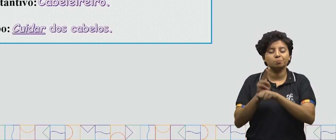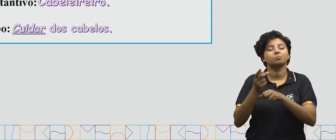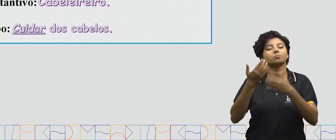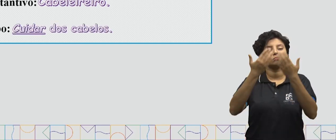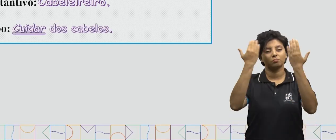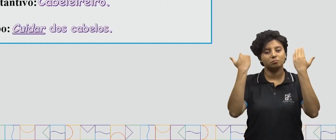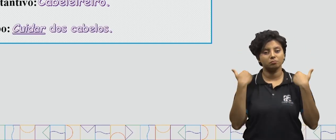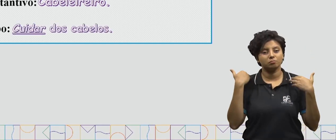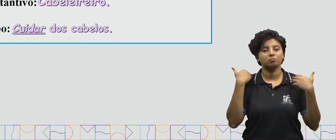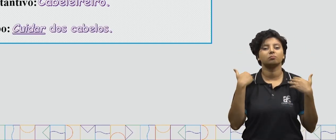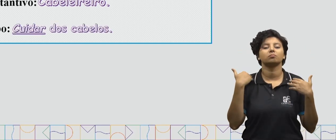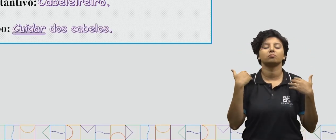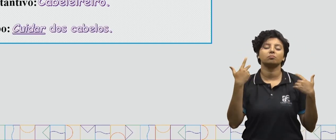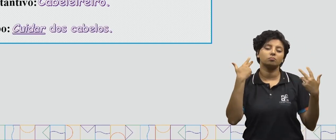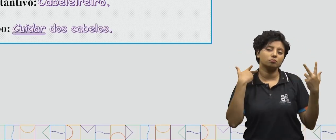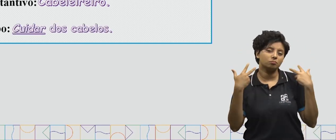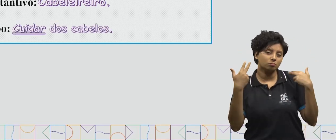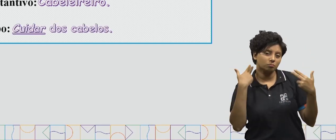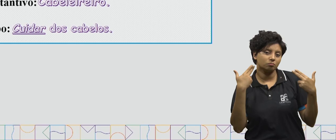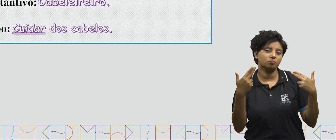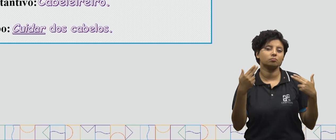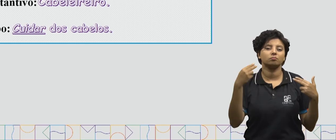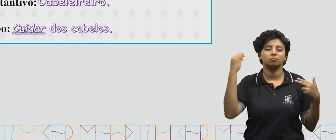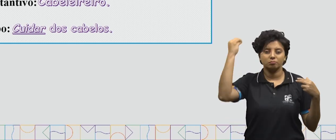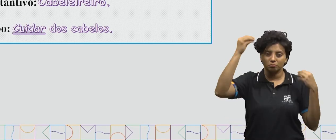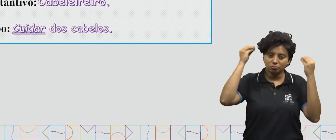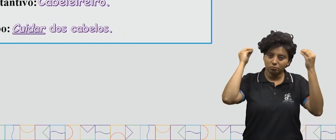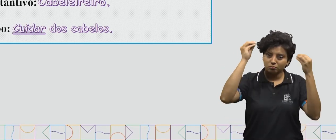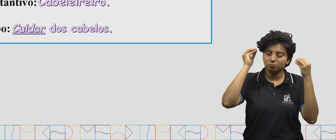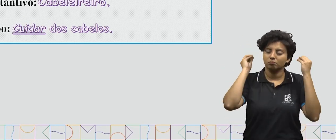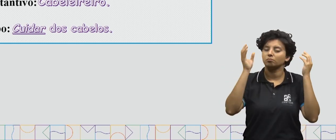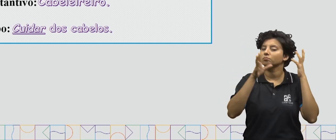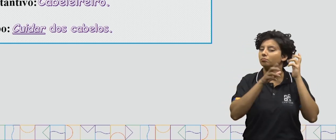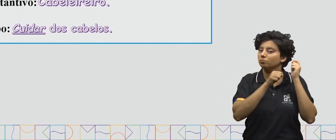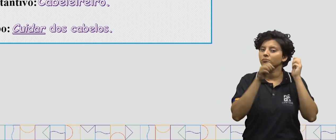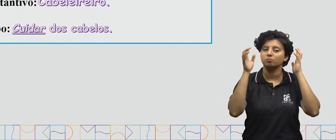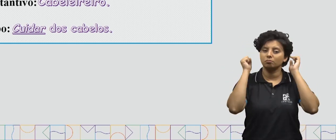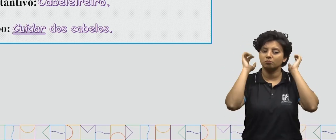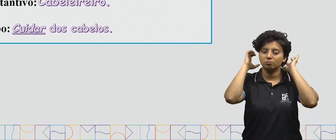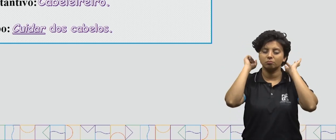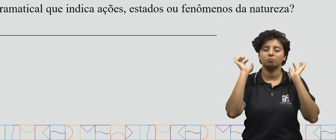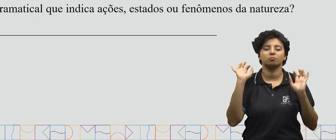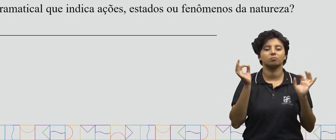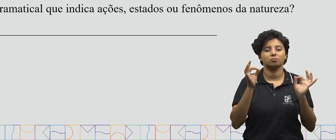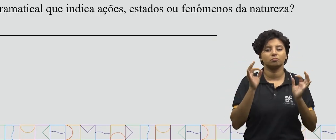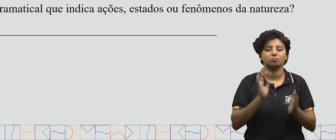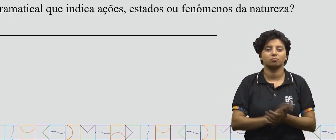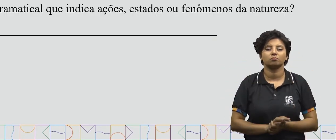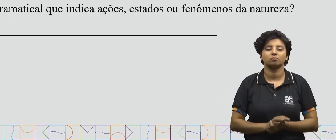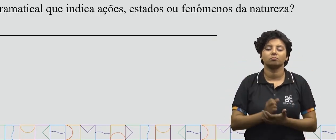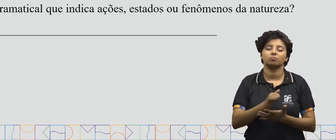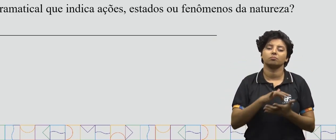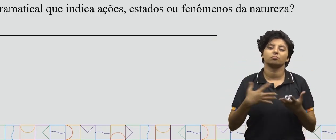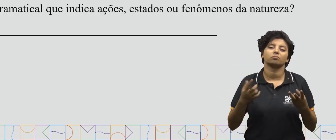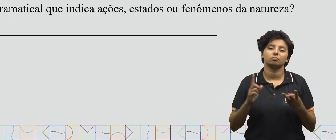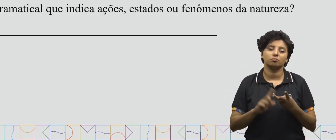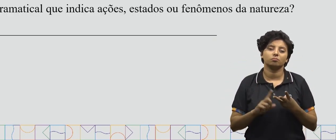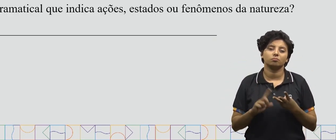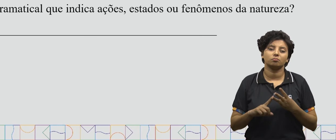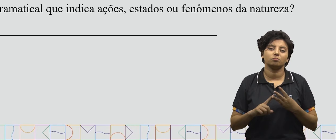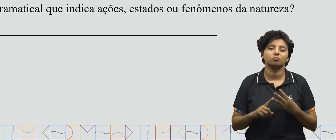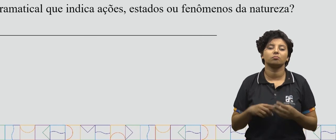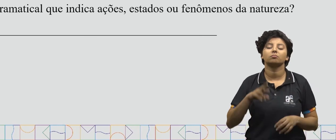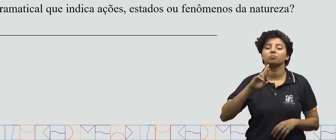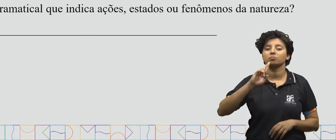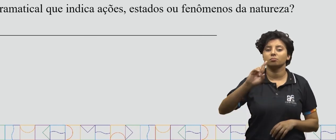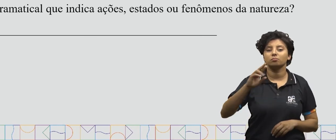dos cabelos, tratando, cortando, hidratando, não é mesmo? Atividade número